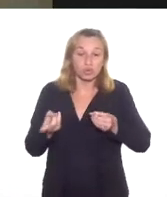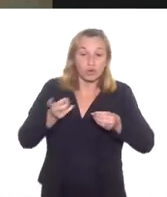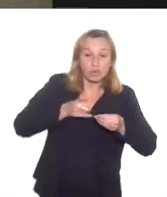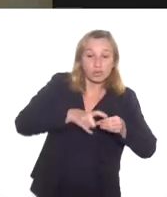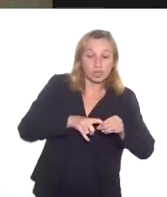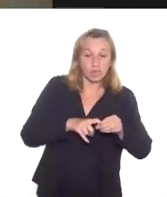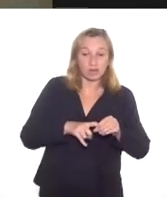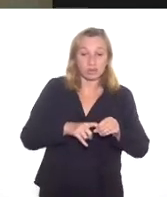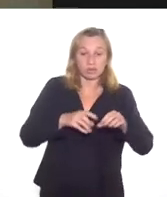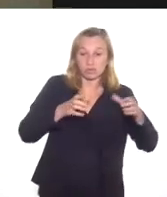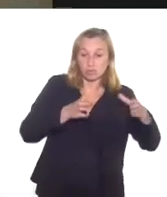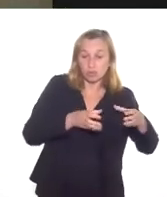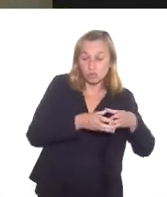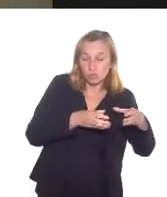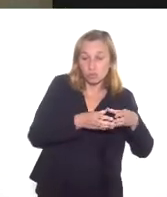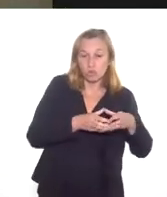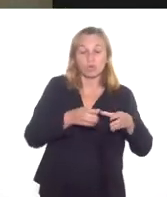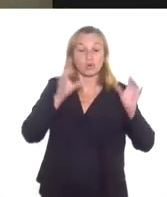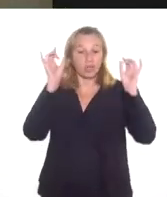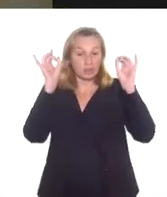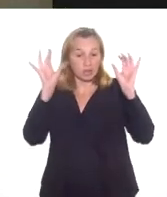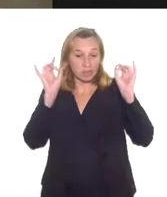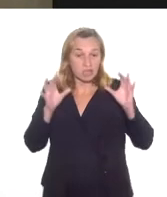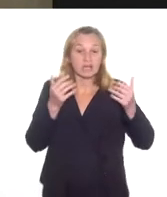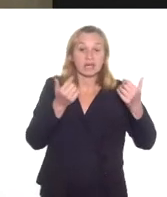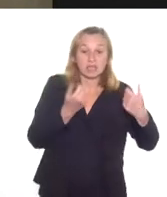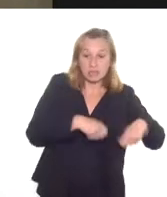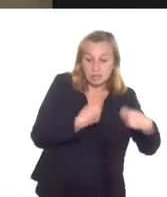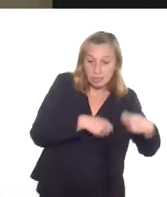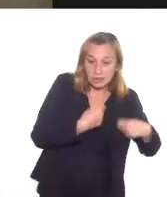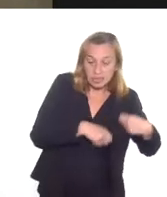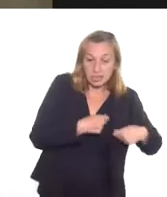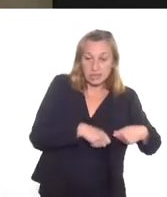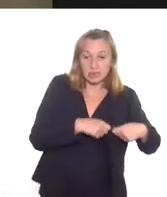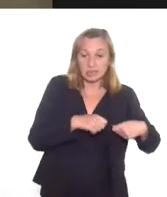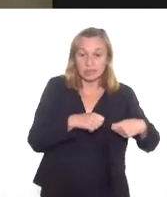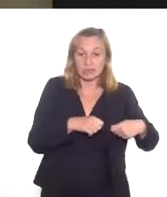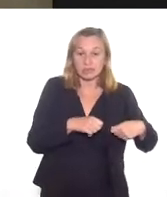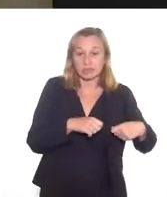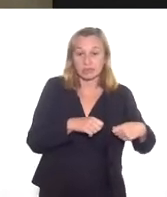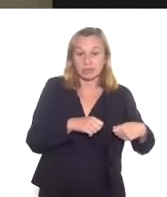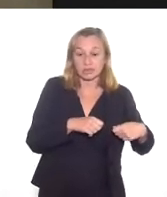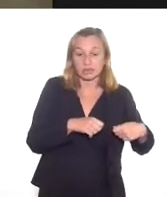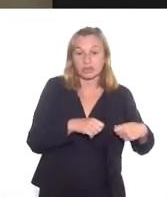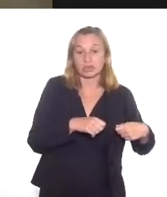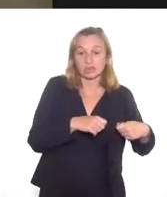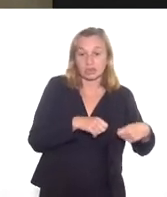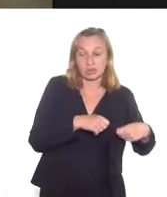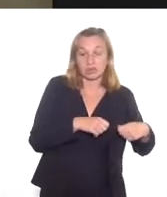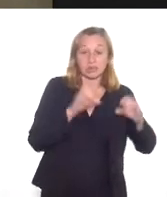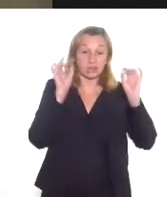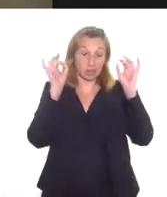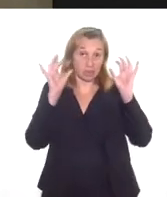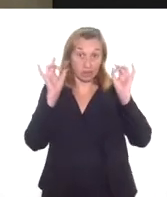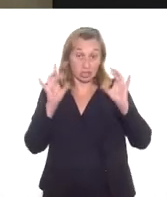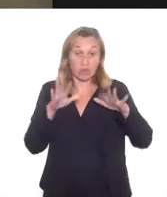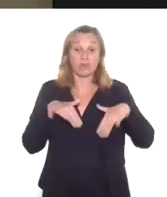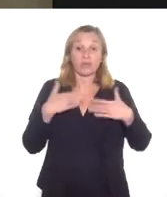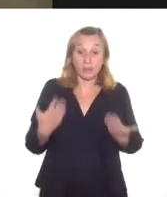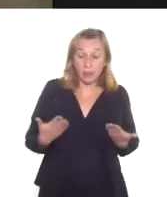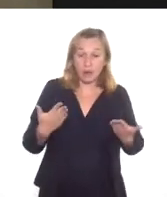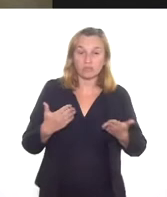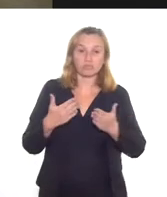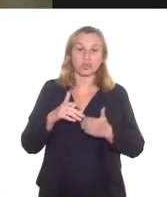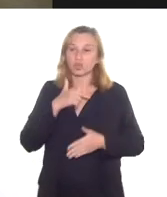público especial de crianças que necessitam de determinadas necessidades especiais. Então,